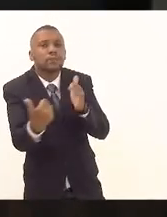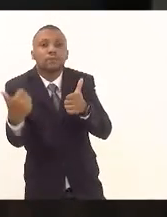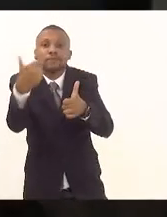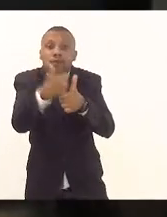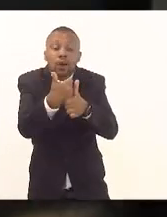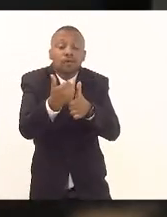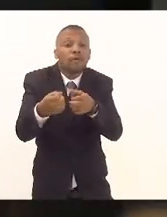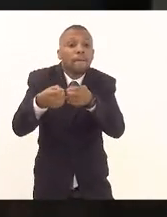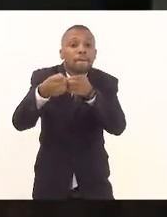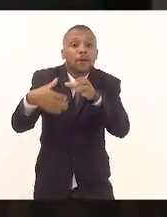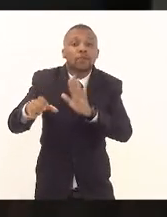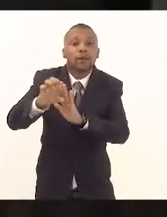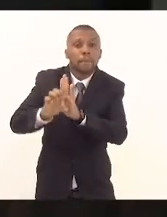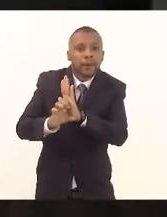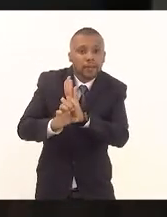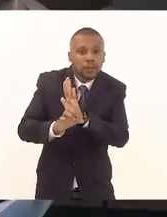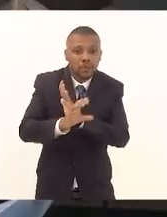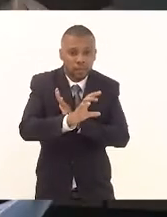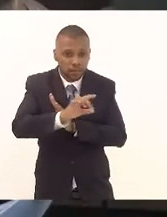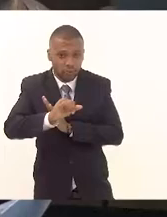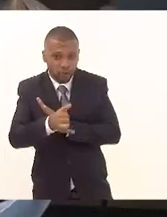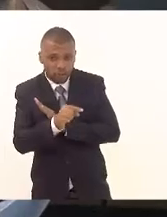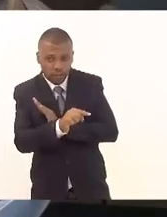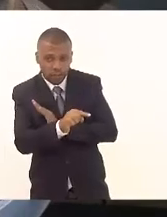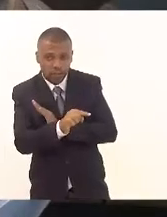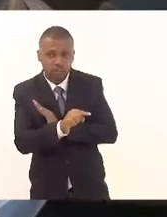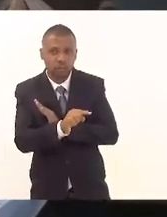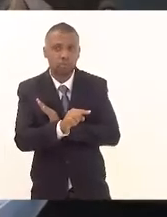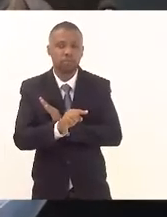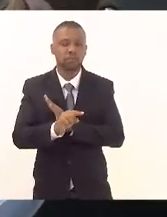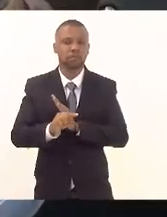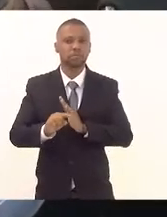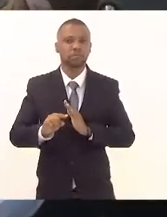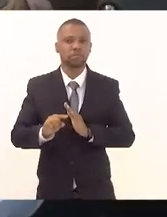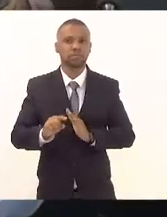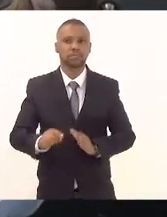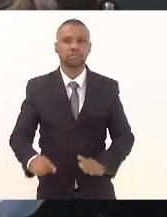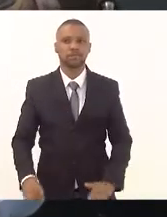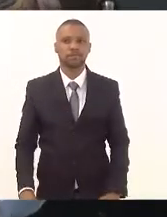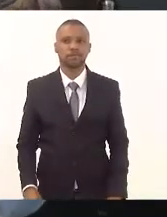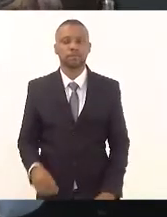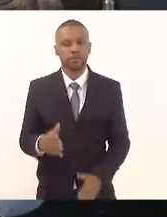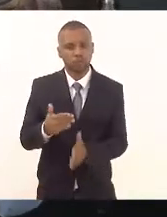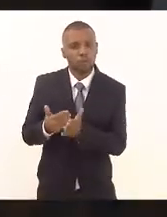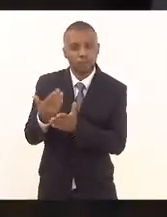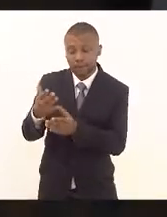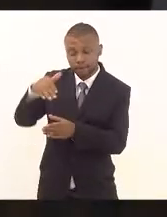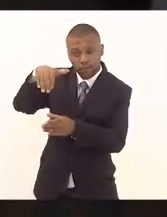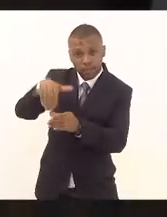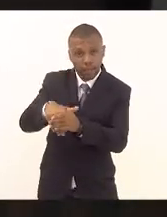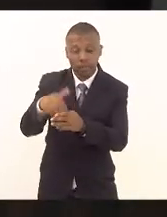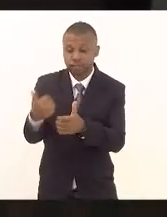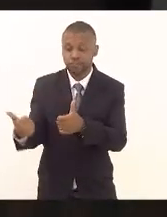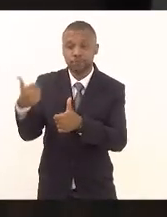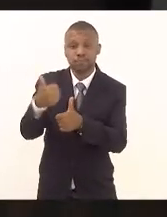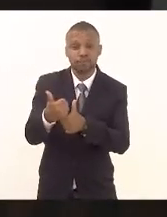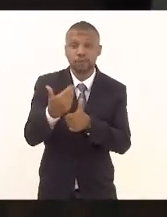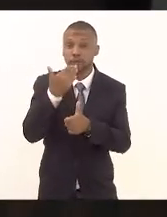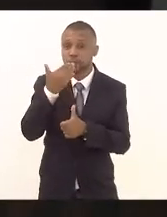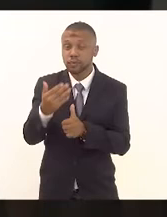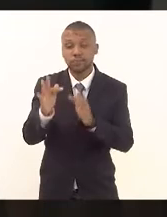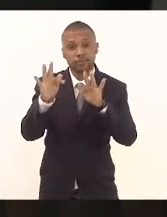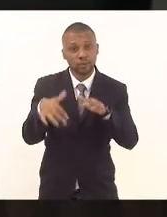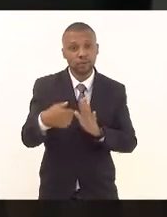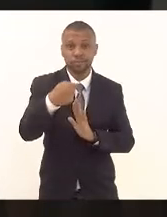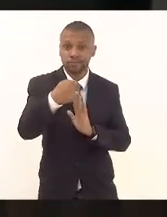a emenda da Comissão de Constituição e Justiça. Lógico, vale o substitutivo. Em votação, substitutivo com forma final de redação da Comissão de